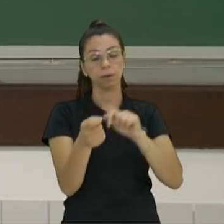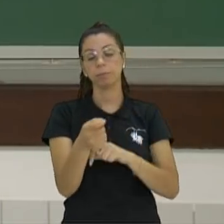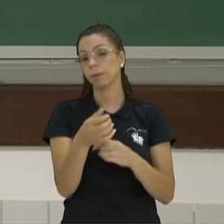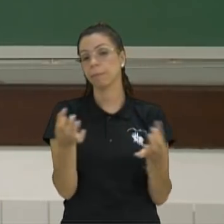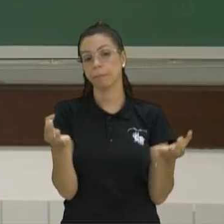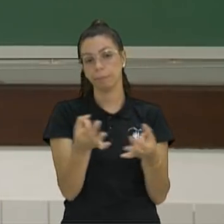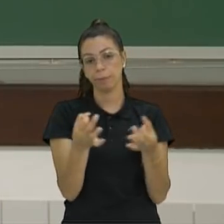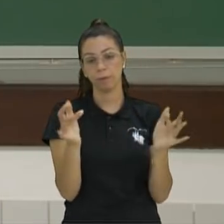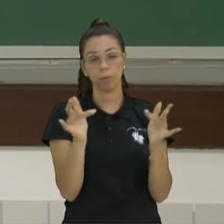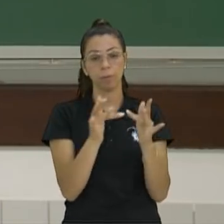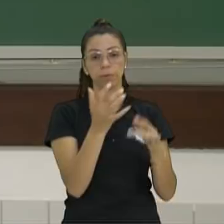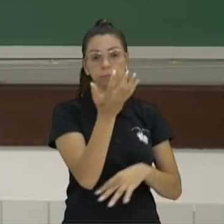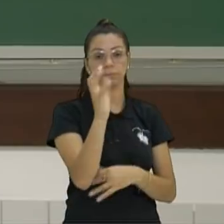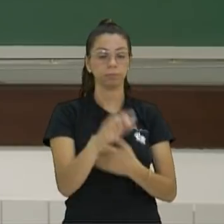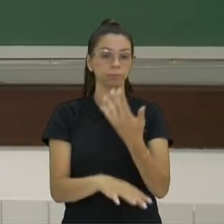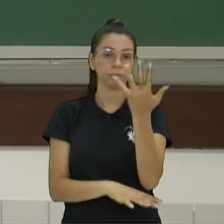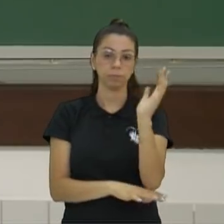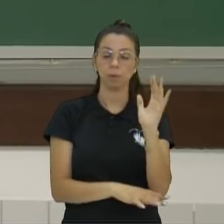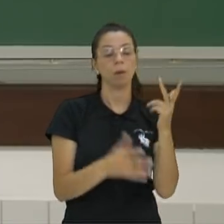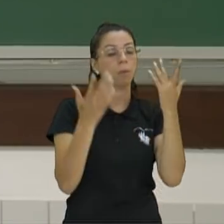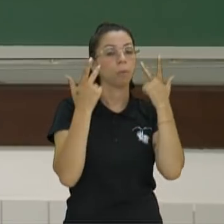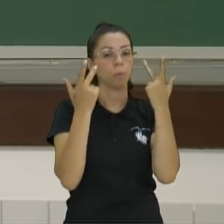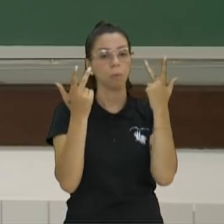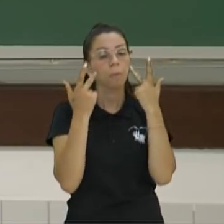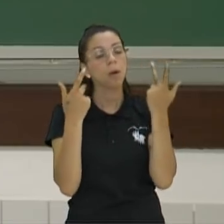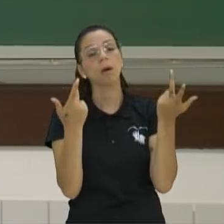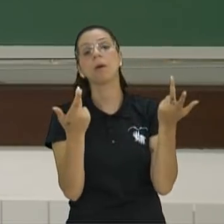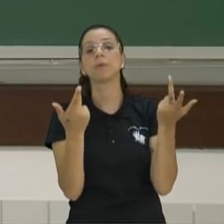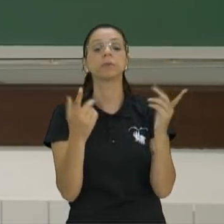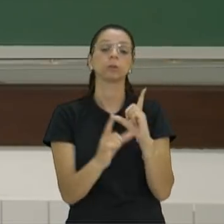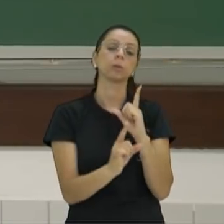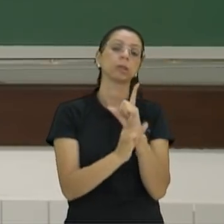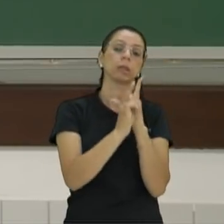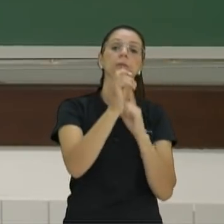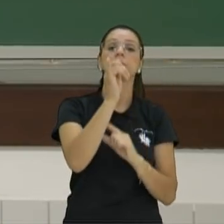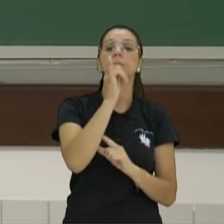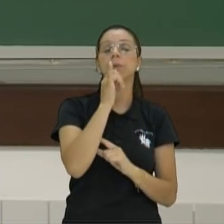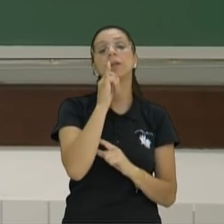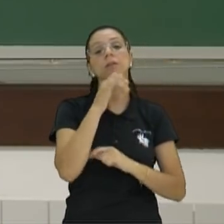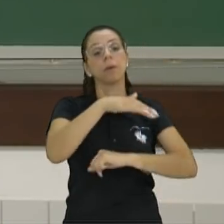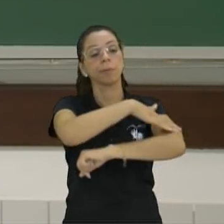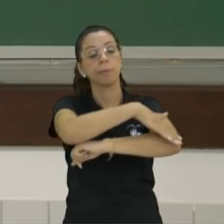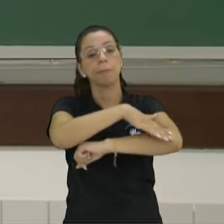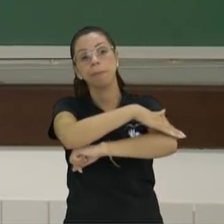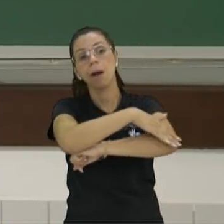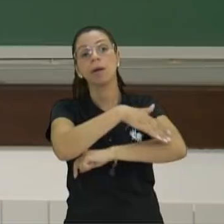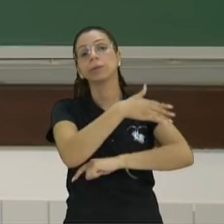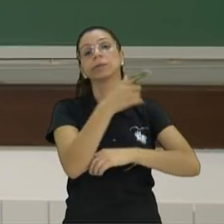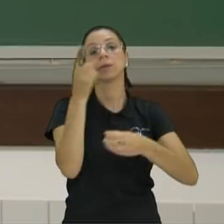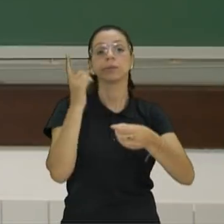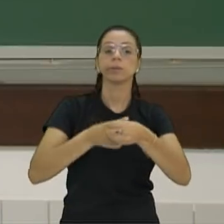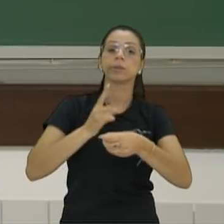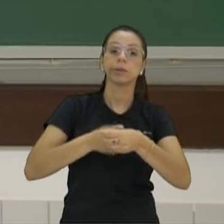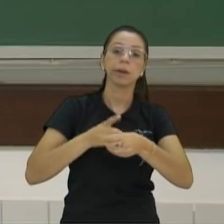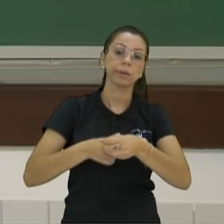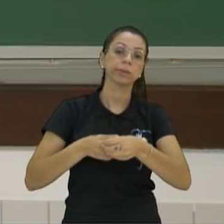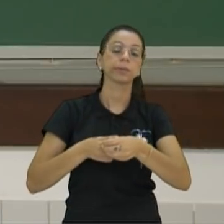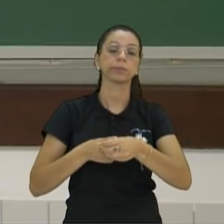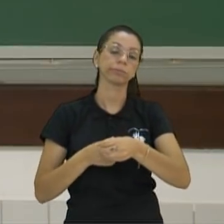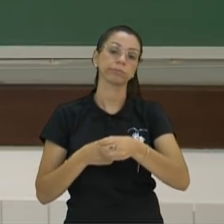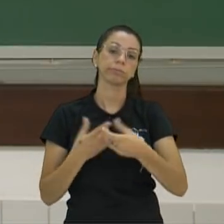no contato com a natureza. É muito comum nós encontrarmos aí nos parques das cidades, por exemplo, né,